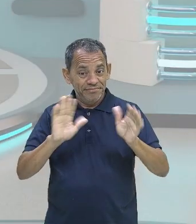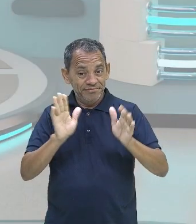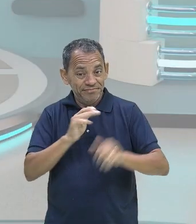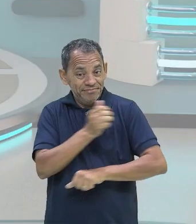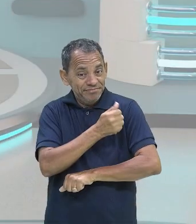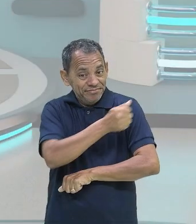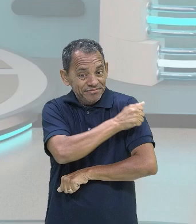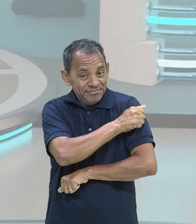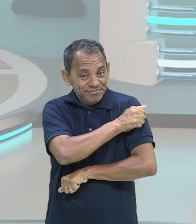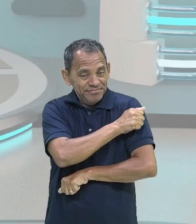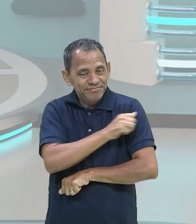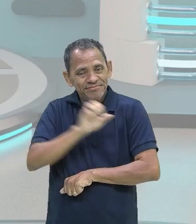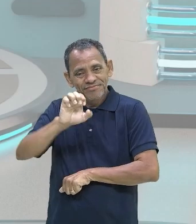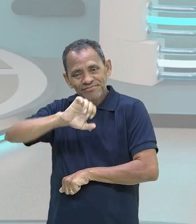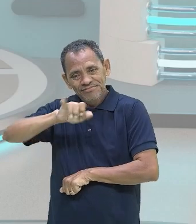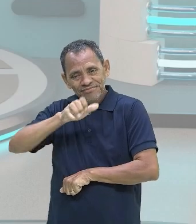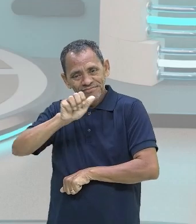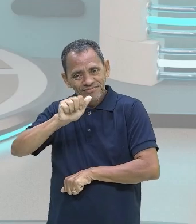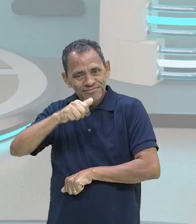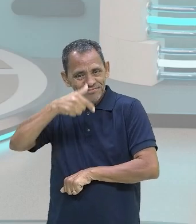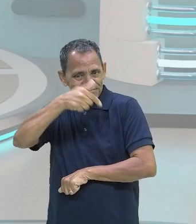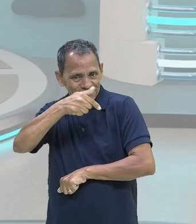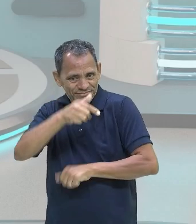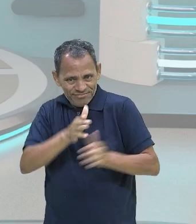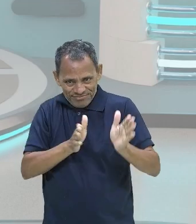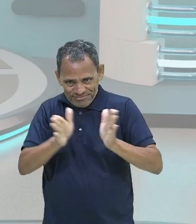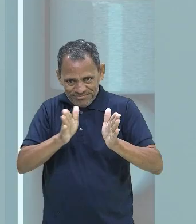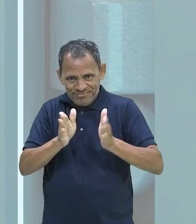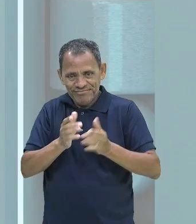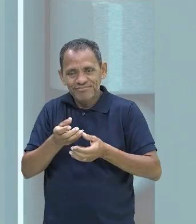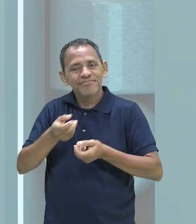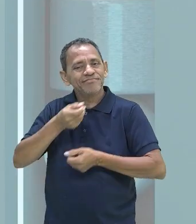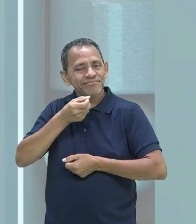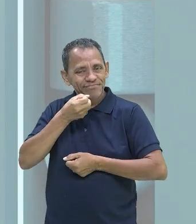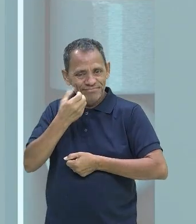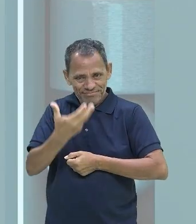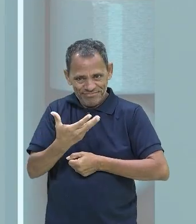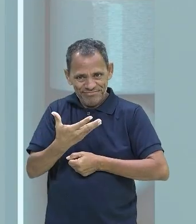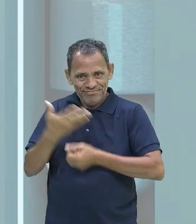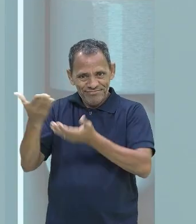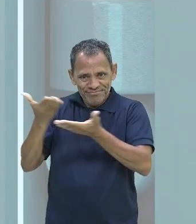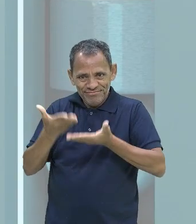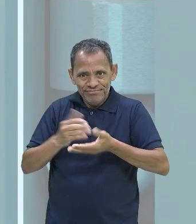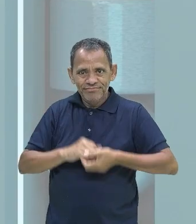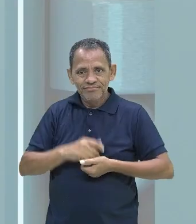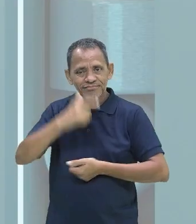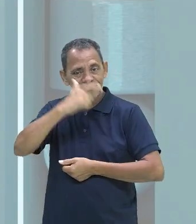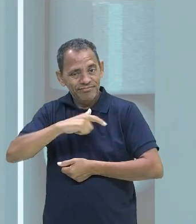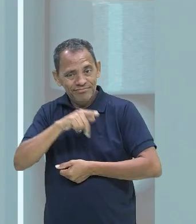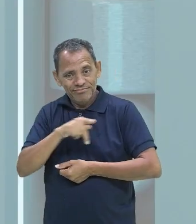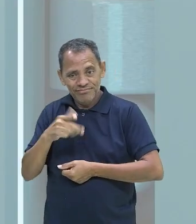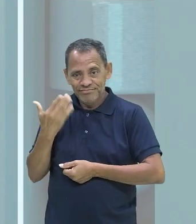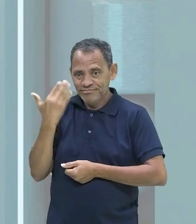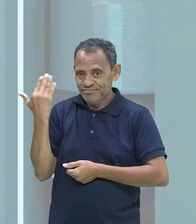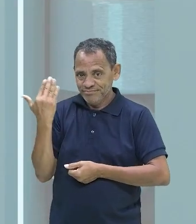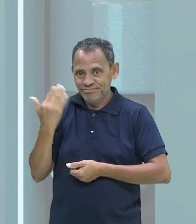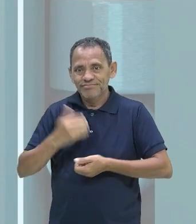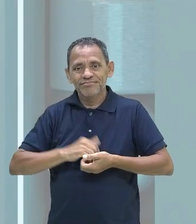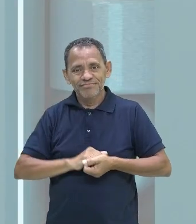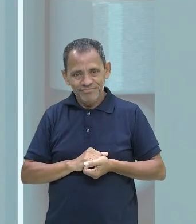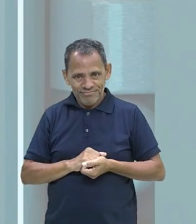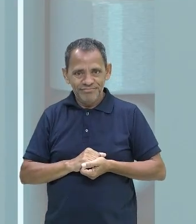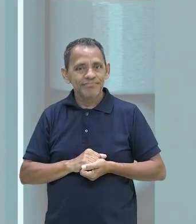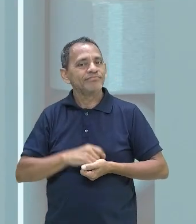Olá, estudantes da EJA, sétima etapa, sejam bem-vindos. Eu sou a professora Joyce Martins, do componente curricular de